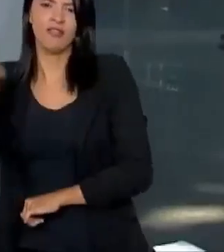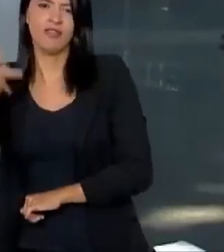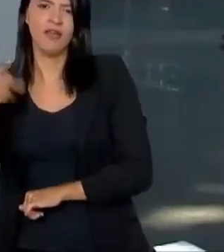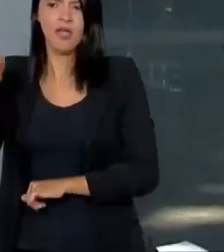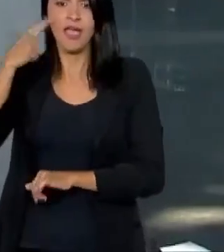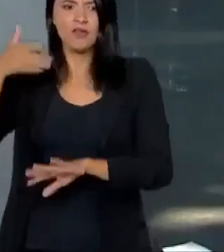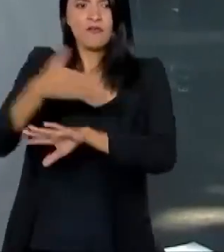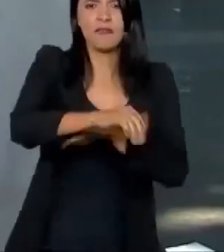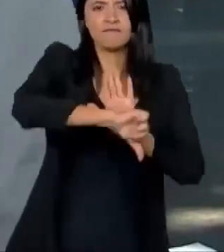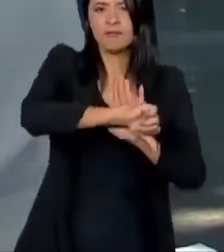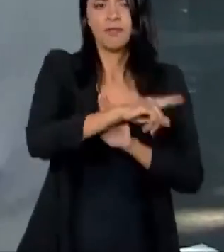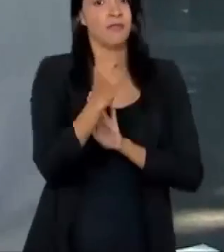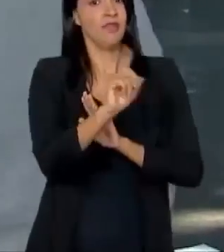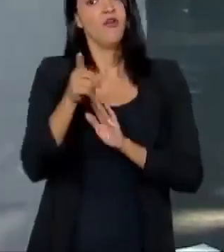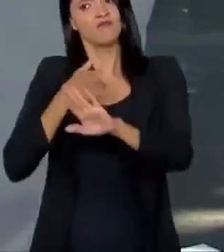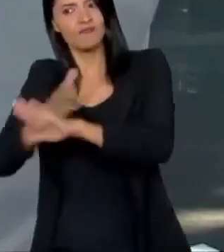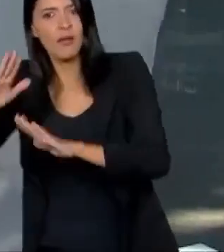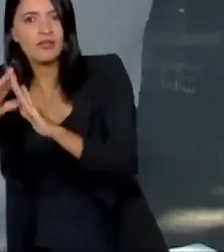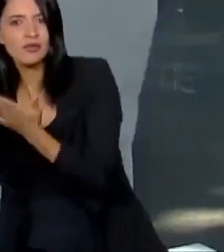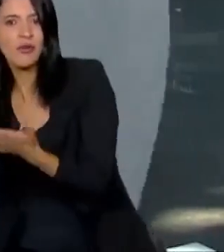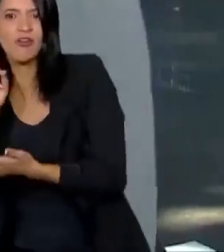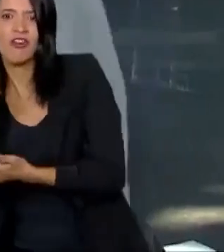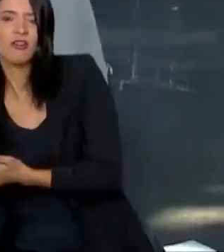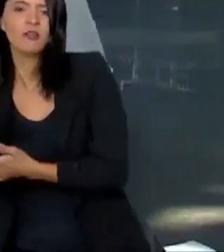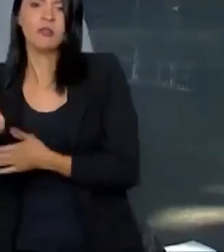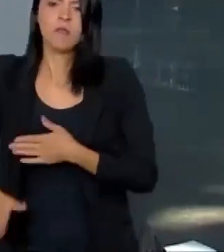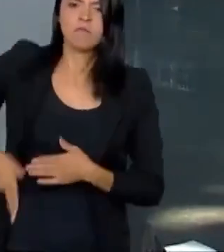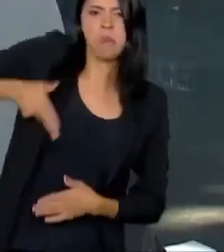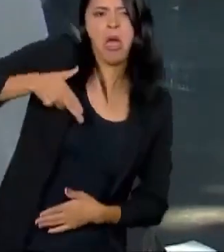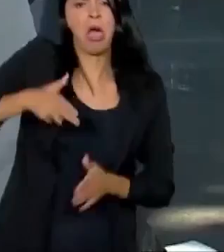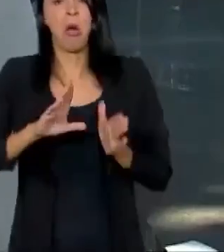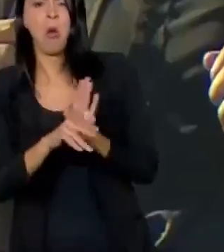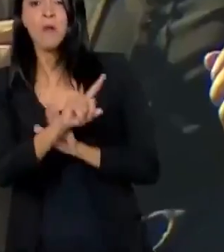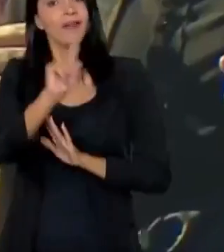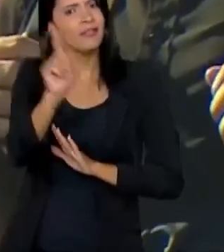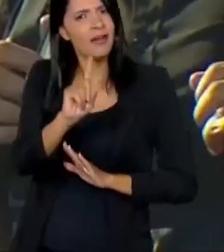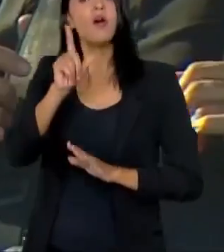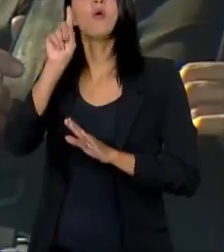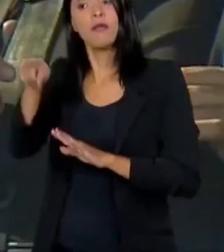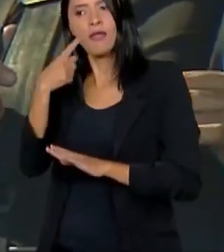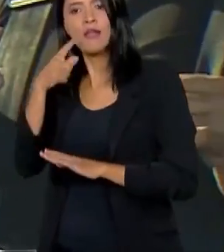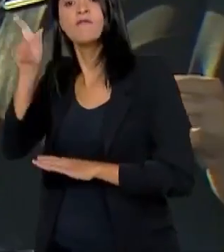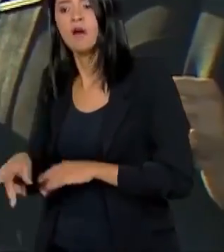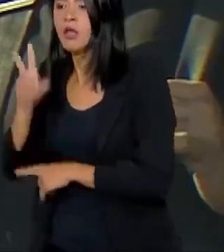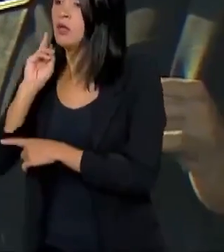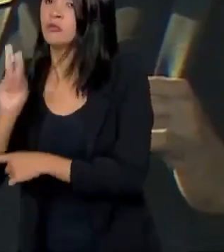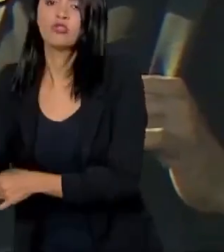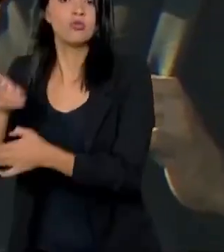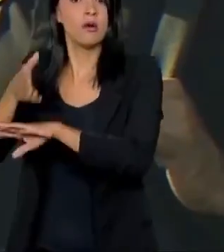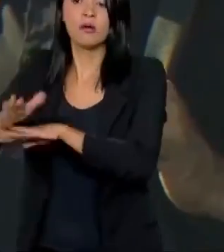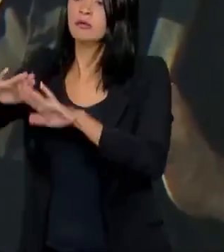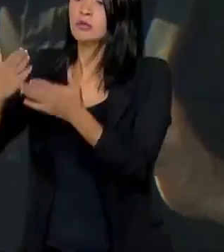crime organizado, eu estou garantindo que ele não pratica delito, eu estou garantindo que ele vai ser orgulho